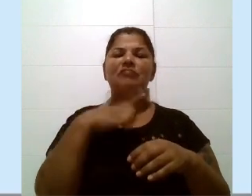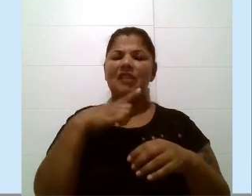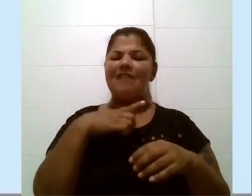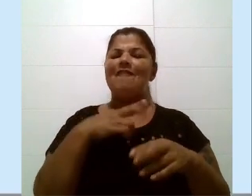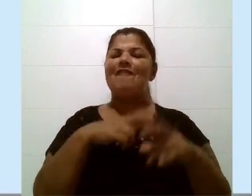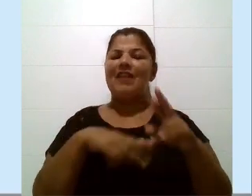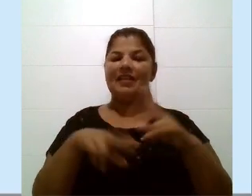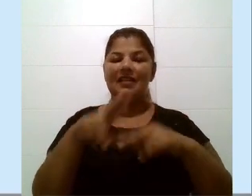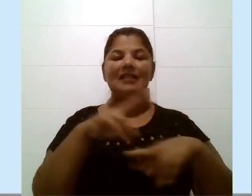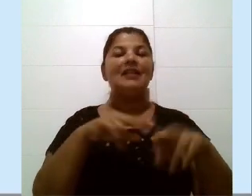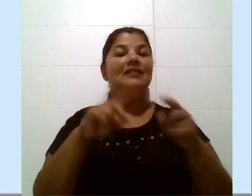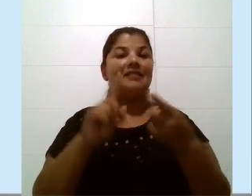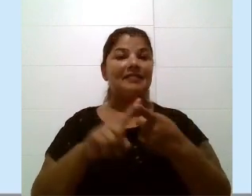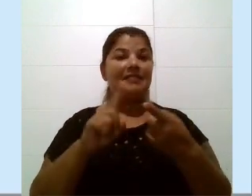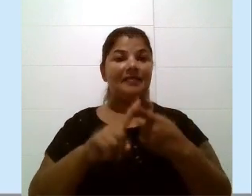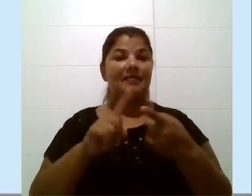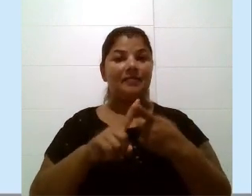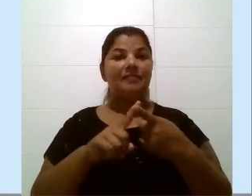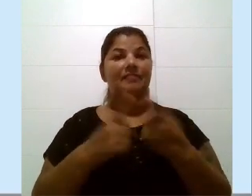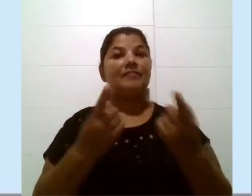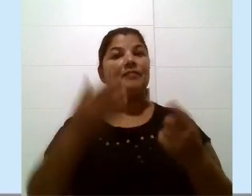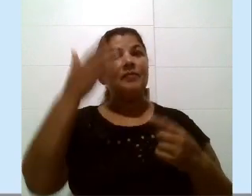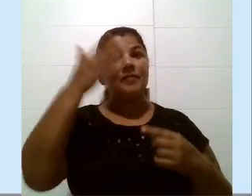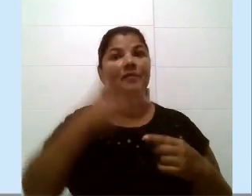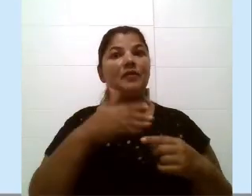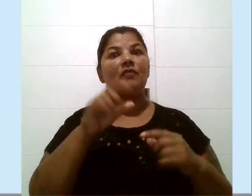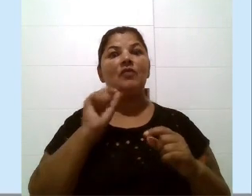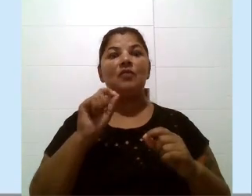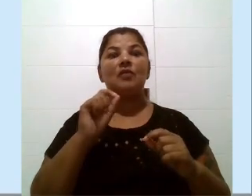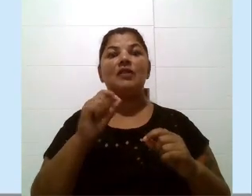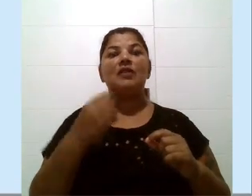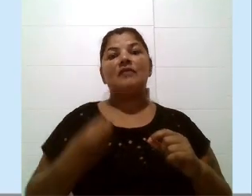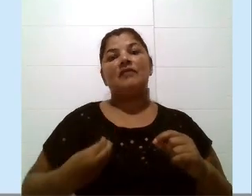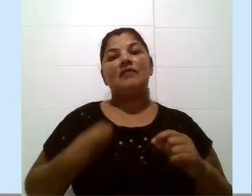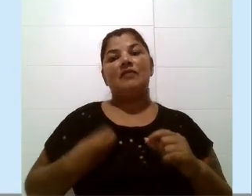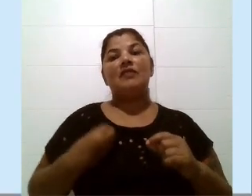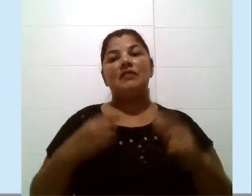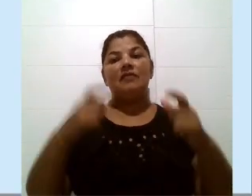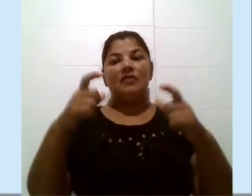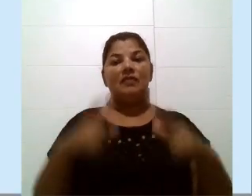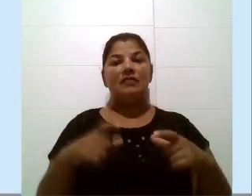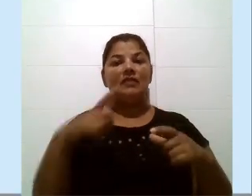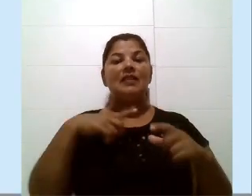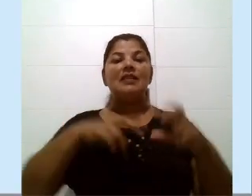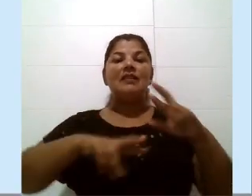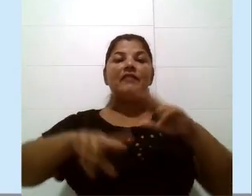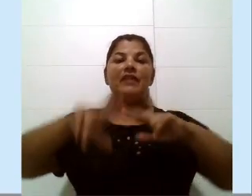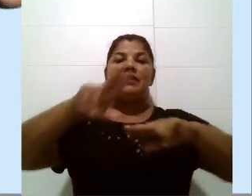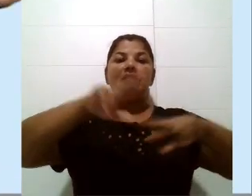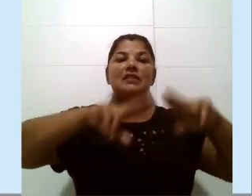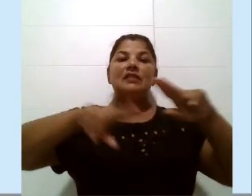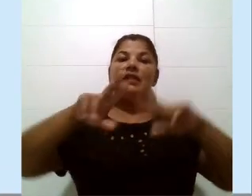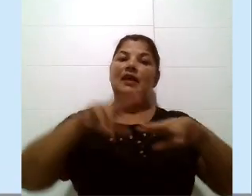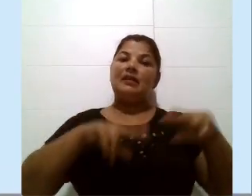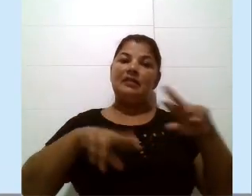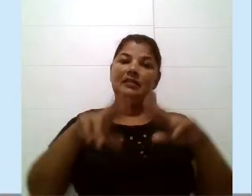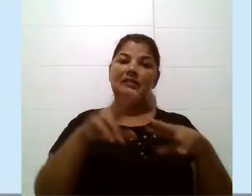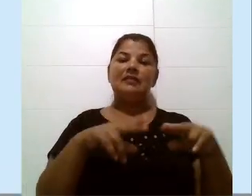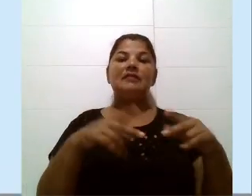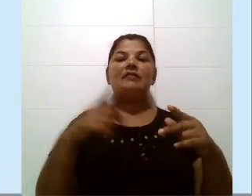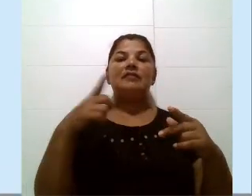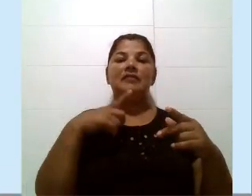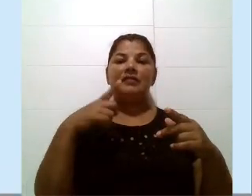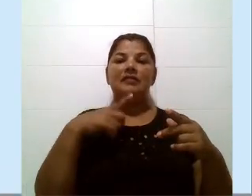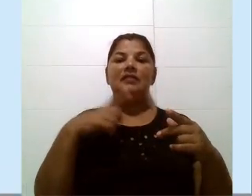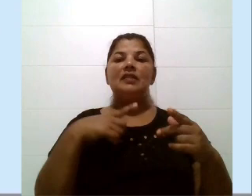Então, é uma prova de que a gente vive num ambiente que tem uma diversidade, ou seja, uma variedade de